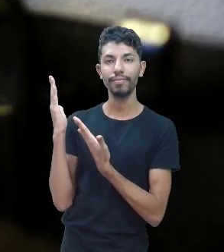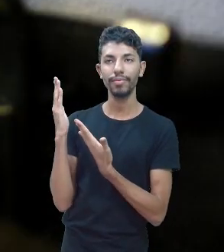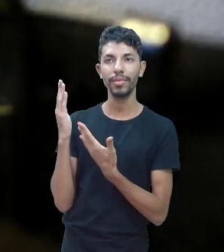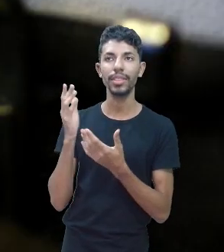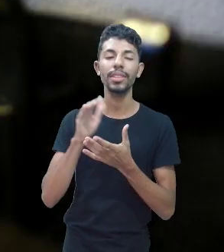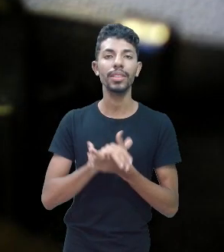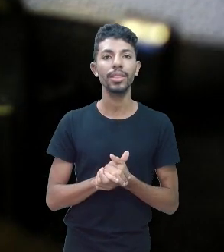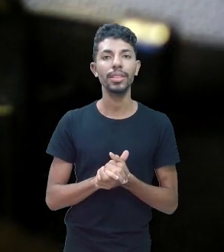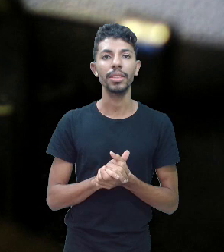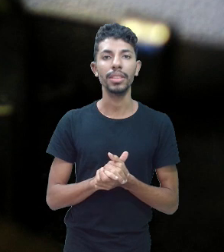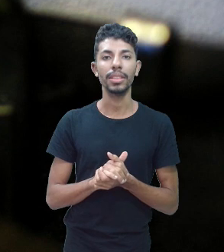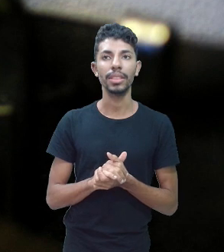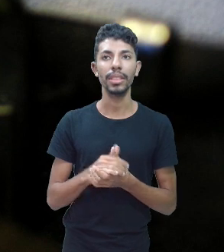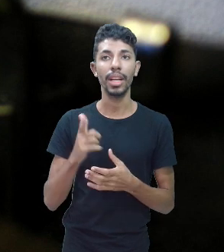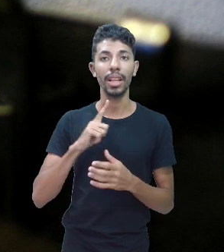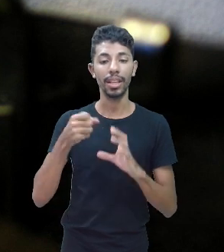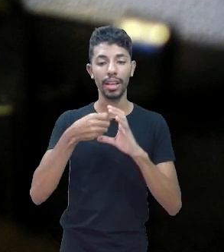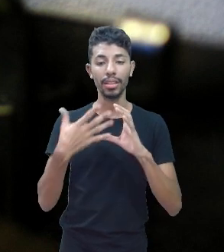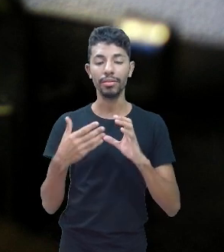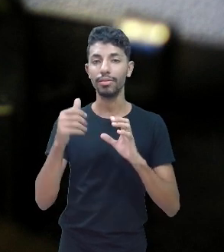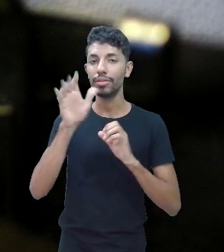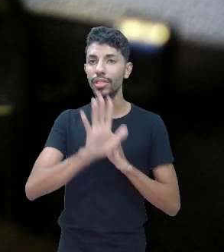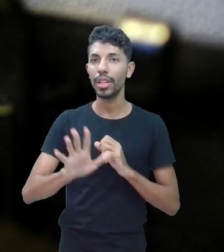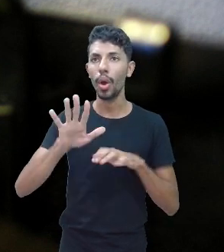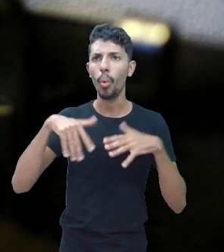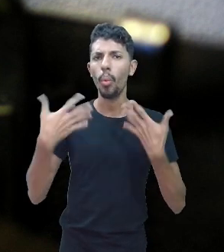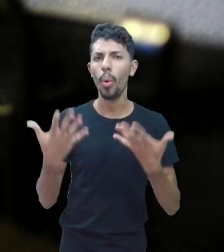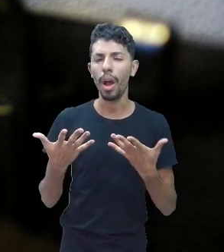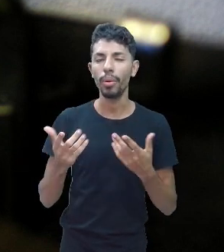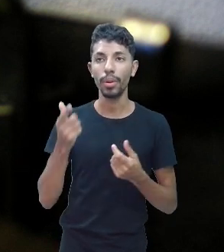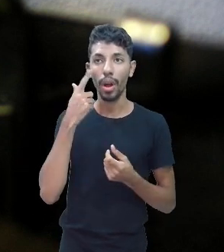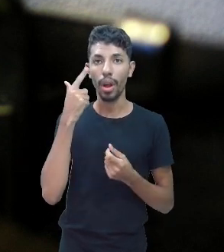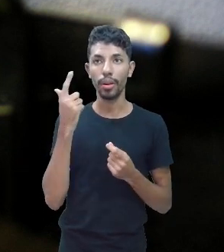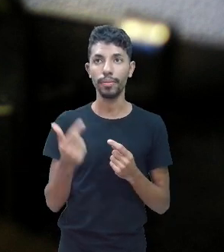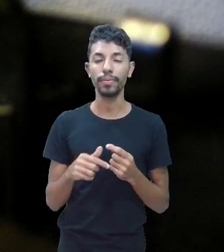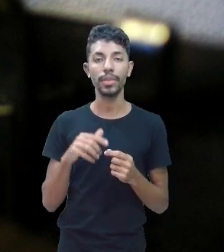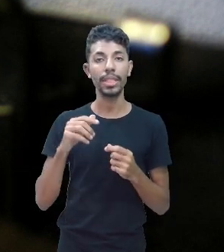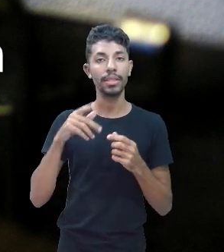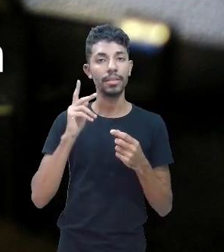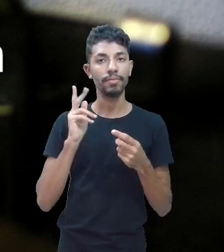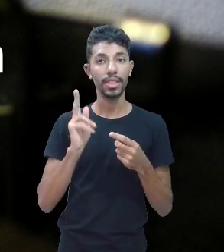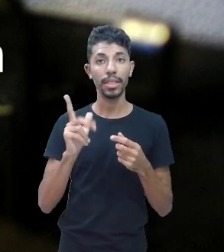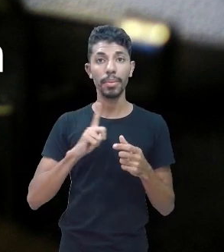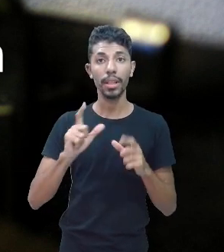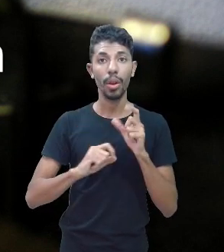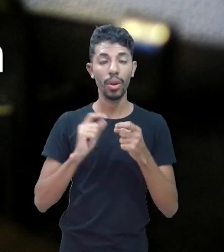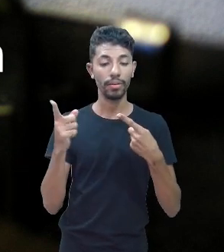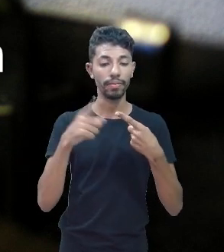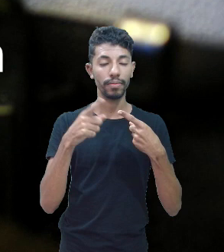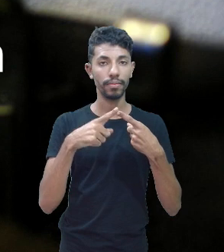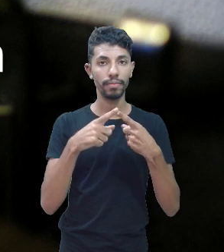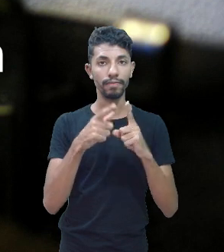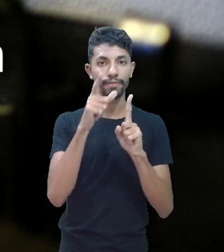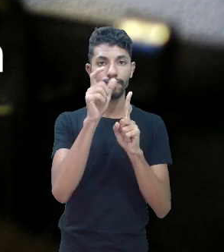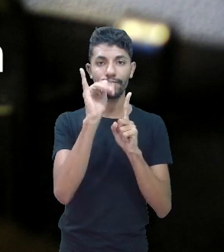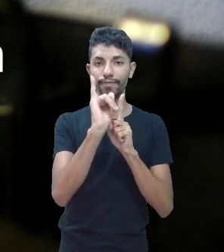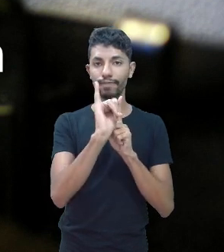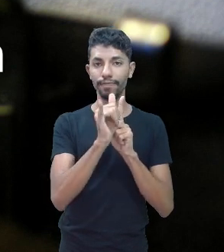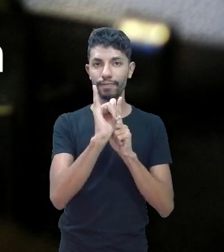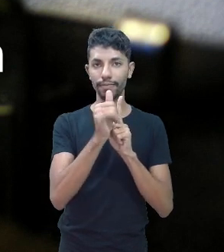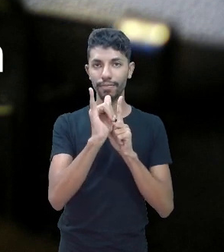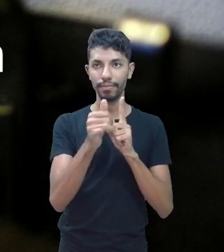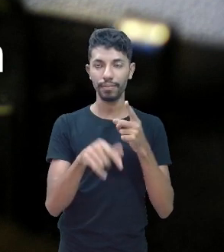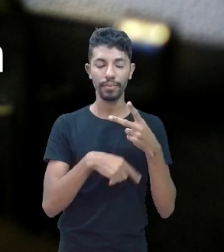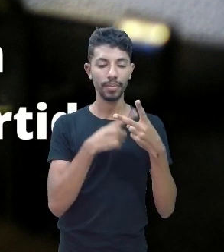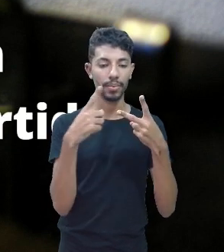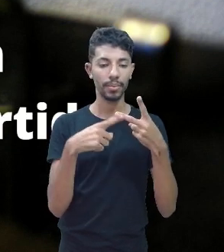um conto, tem as características gerais. Quais são elas? Toda obra literária tem um narrador, tem vários tipos de narrador, claro.